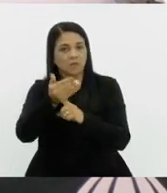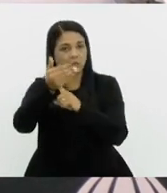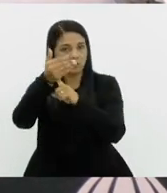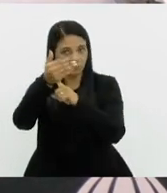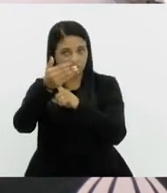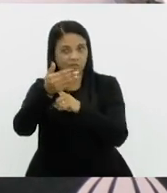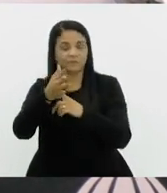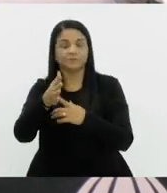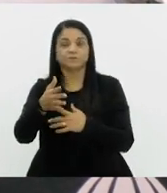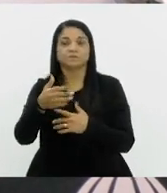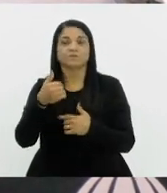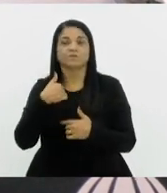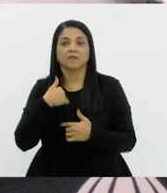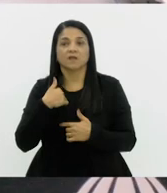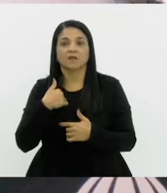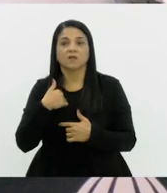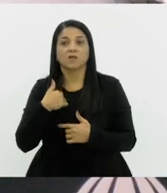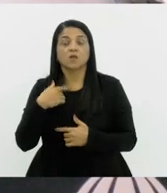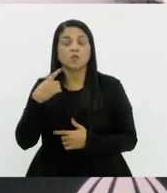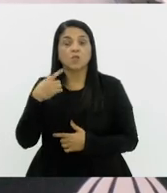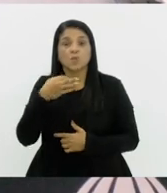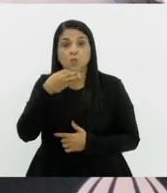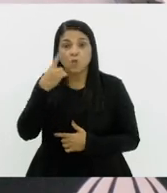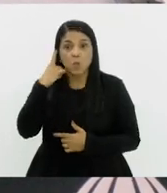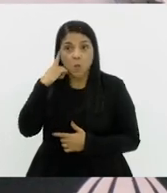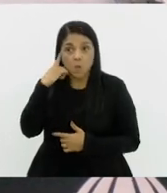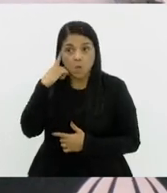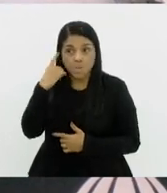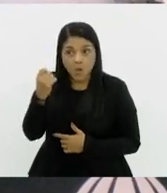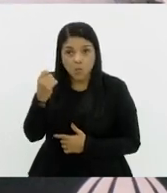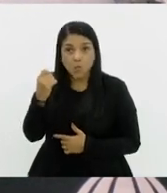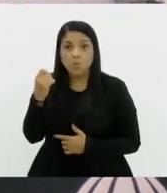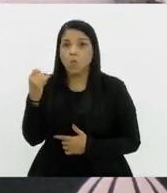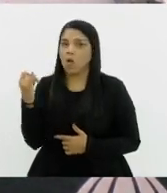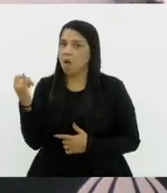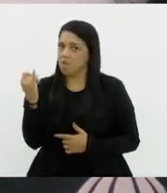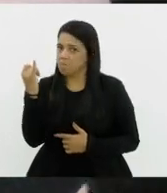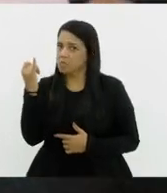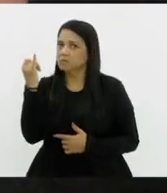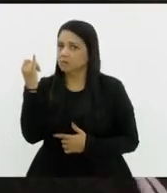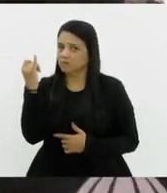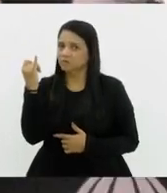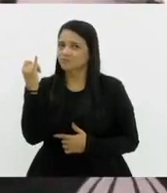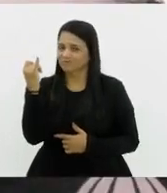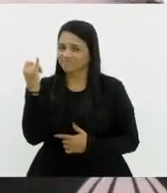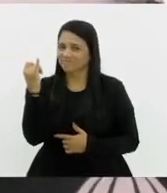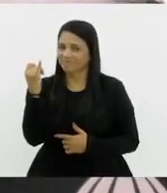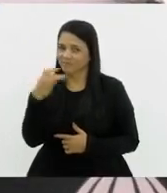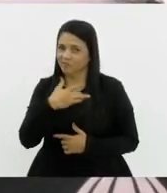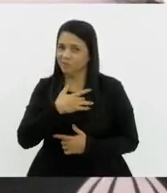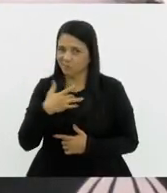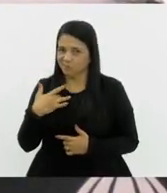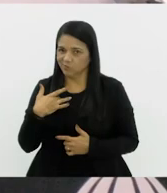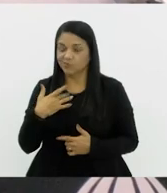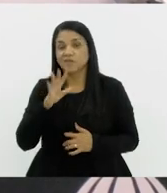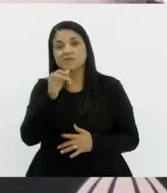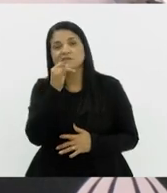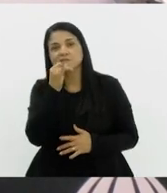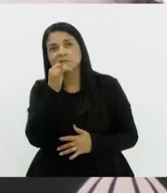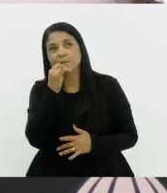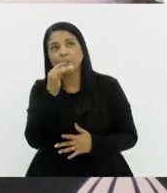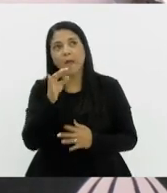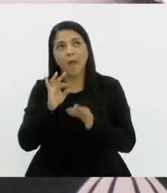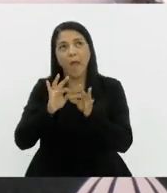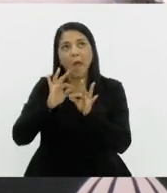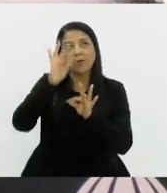Então, assim, a dose de ruído é uma coisa importante. Então, a gente não pode simplesmente dizer, olha, se passar essa